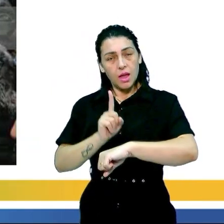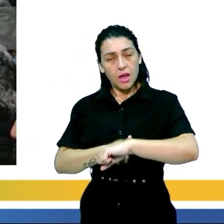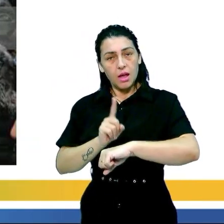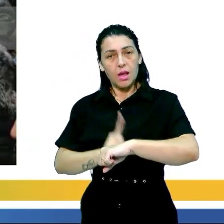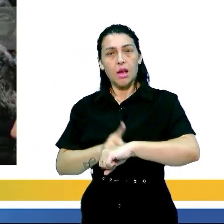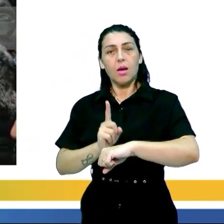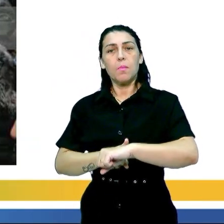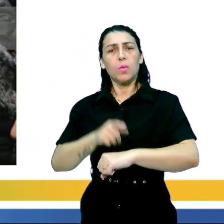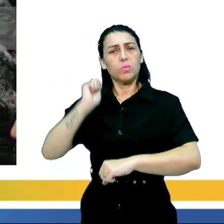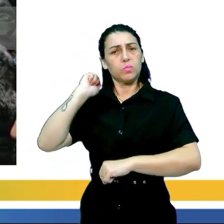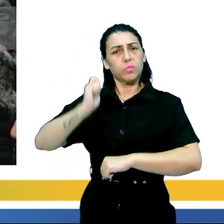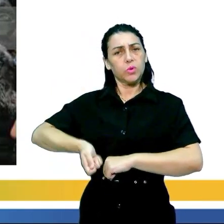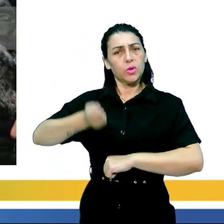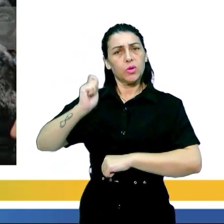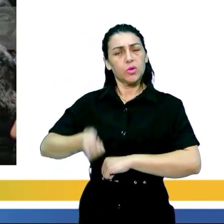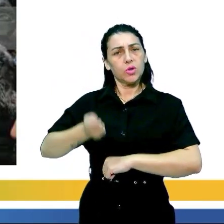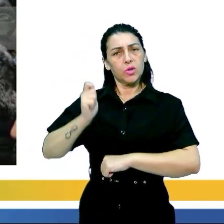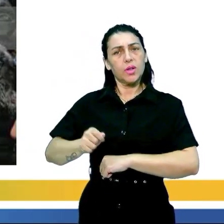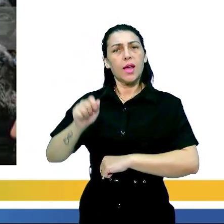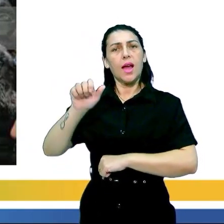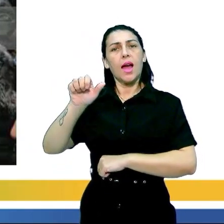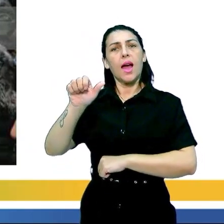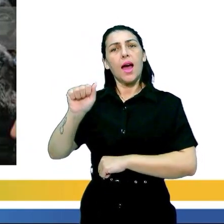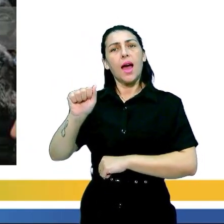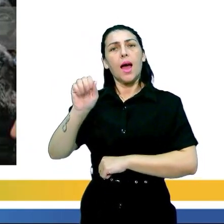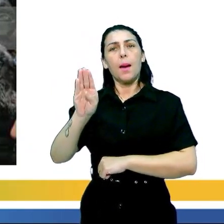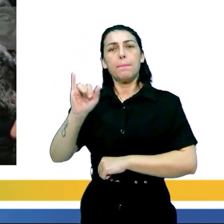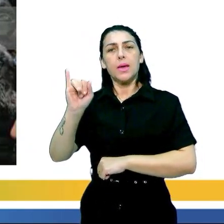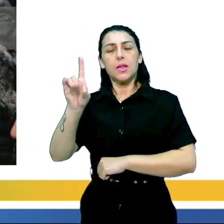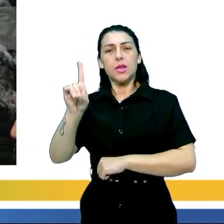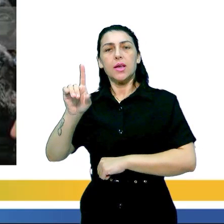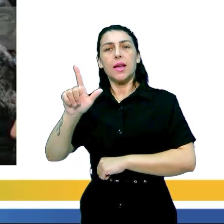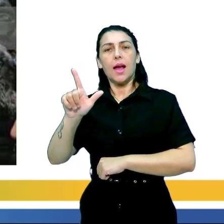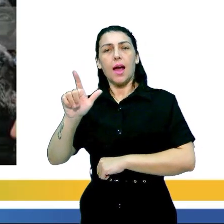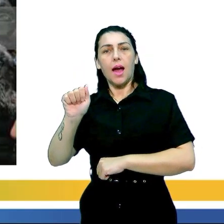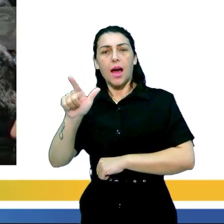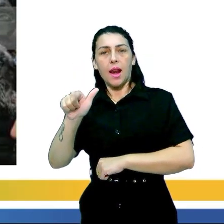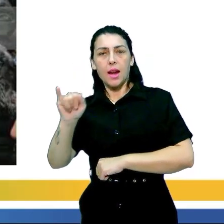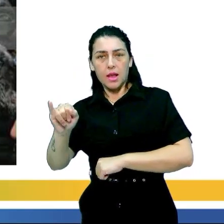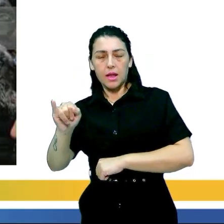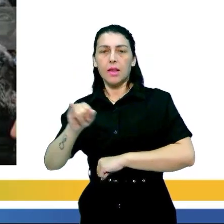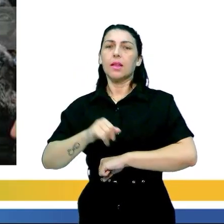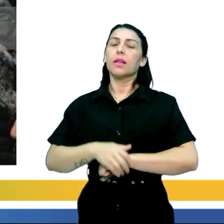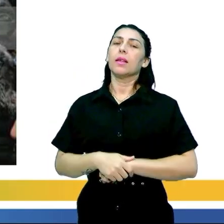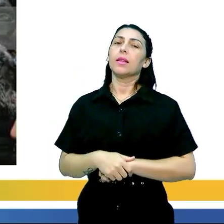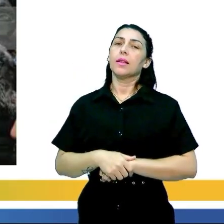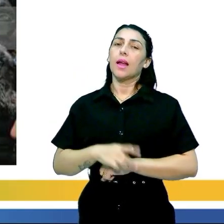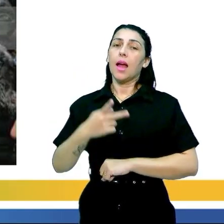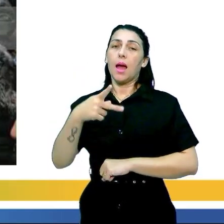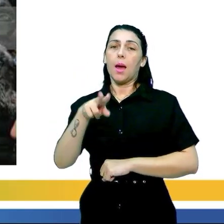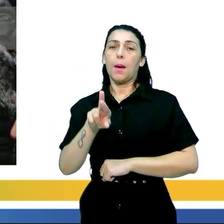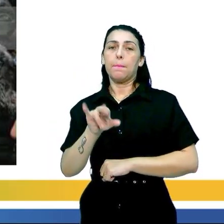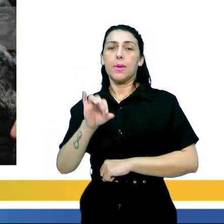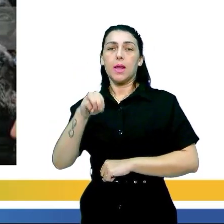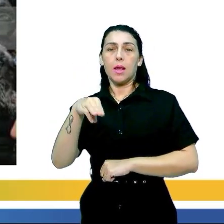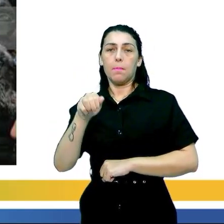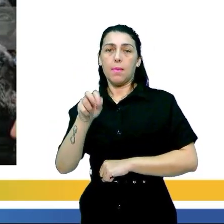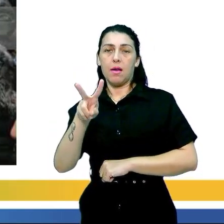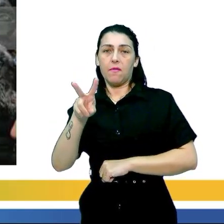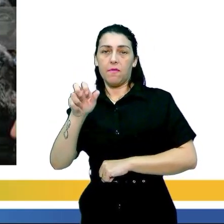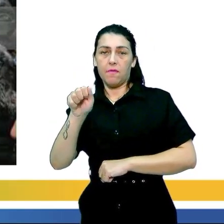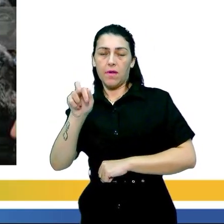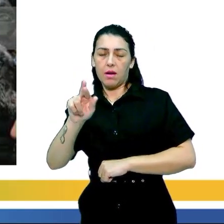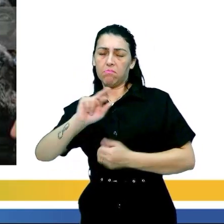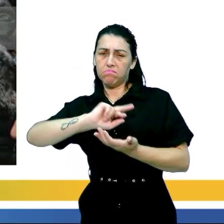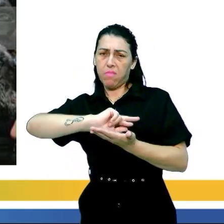chamado ditador Zayn Abidine Ben Ali. E assim, a Primavera Árabe